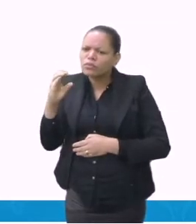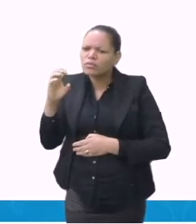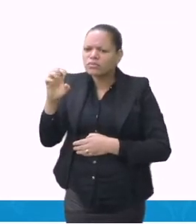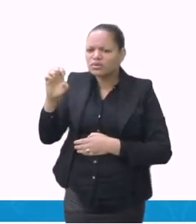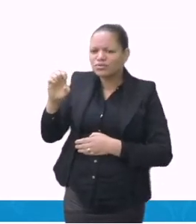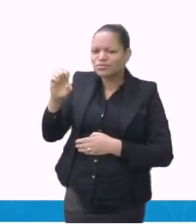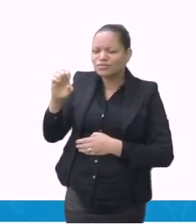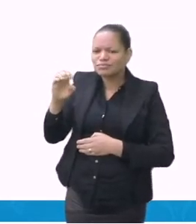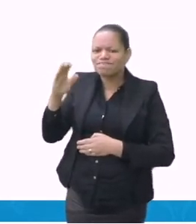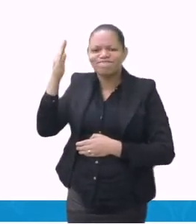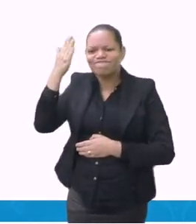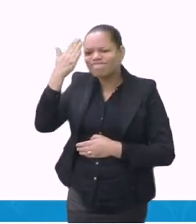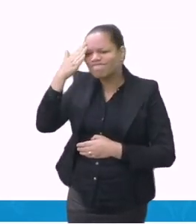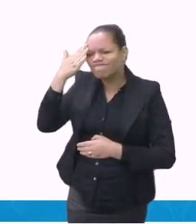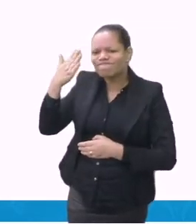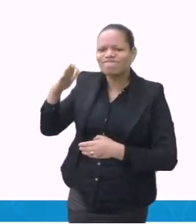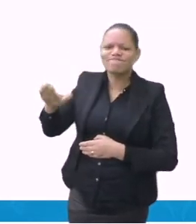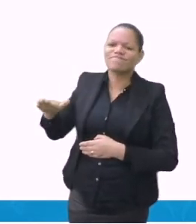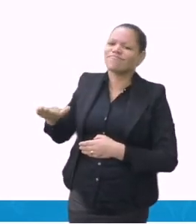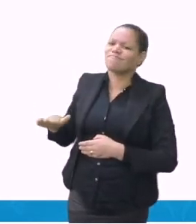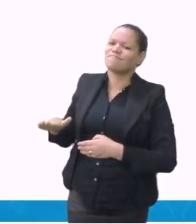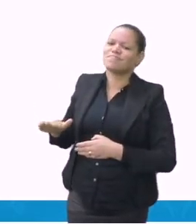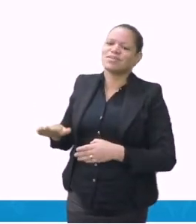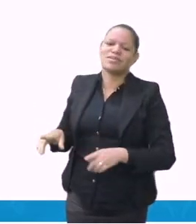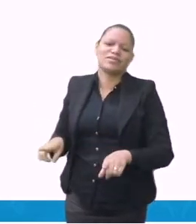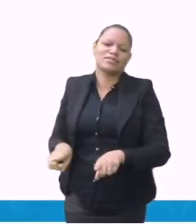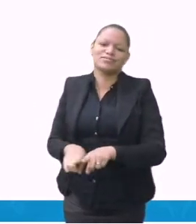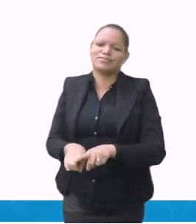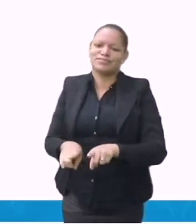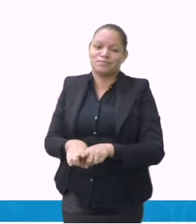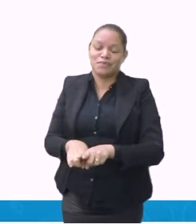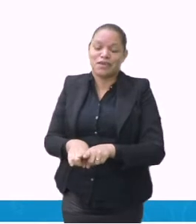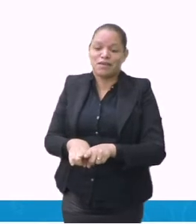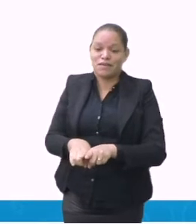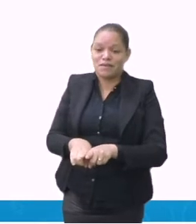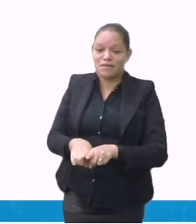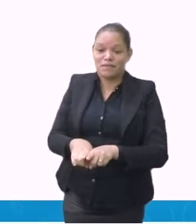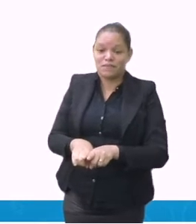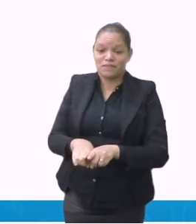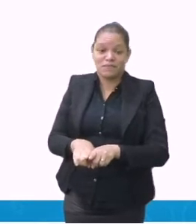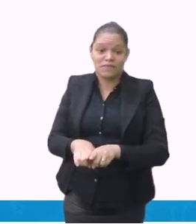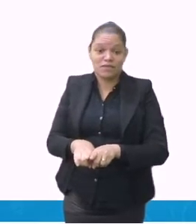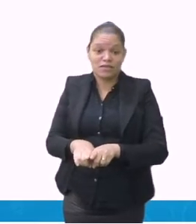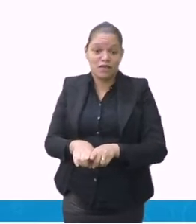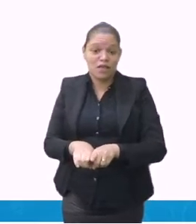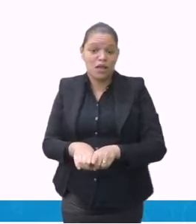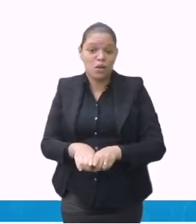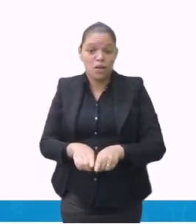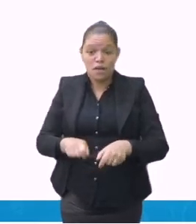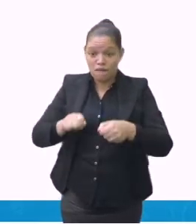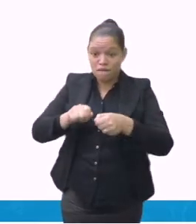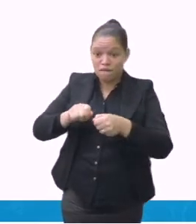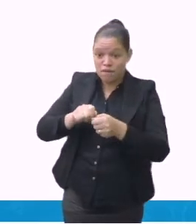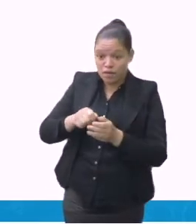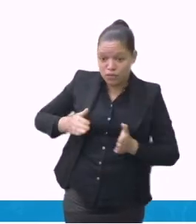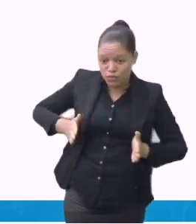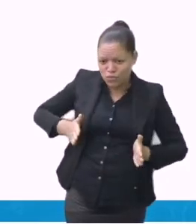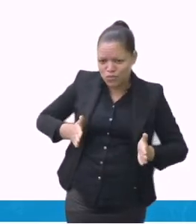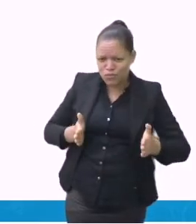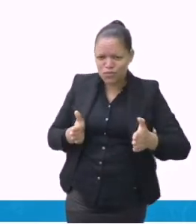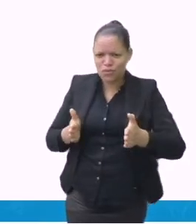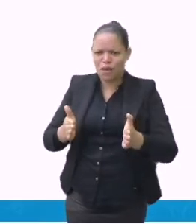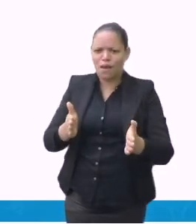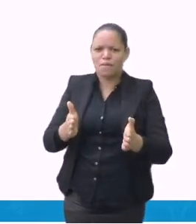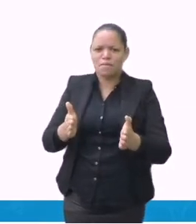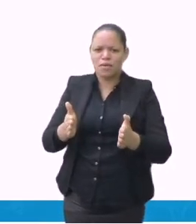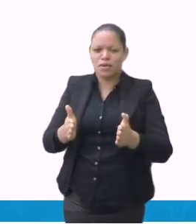aí? A rua aqui, onde ele colocou a saída, eu fiz com a pessoa saindo da Rua das Oliveiras. A Rua das